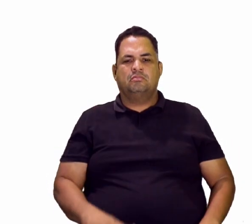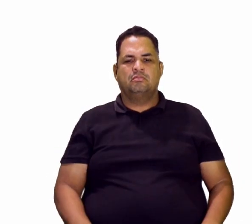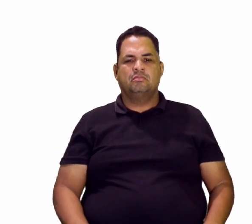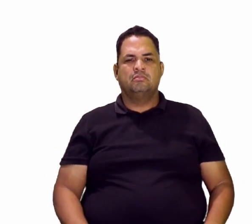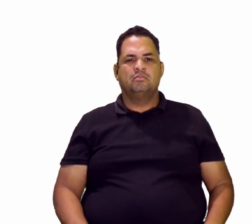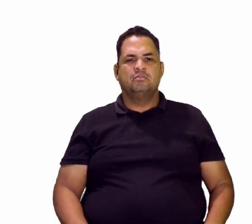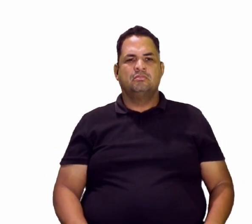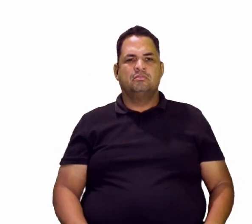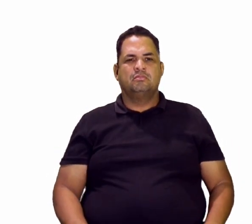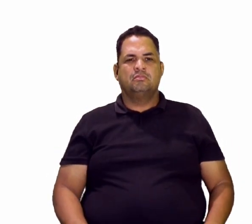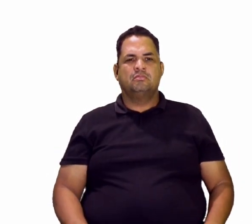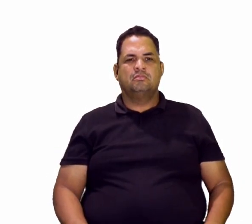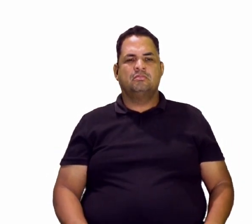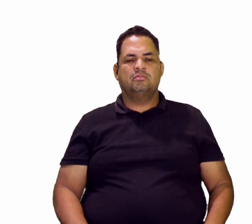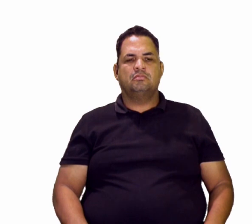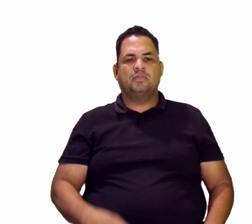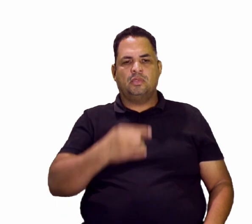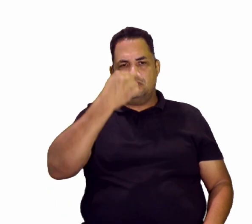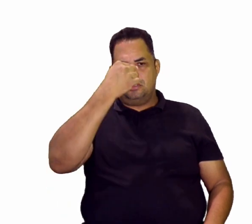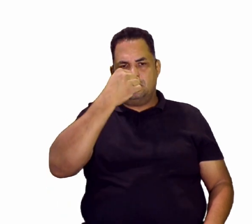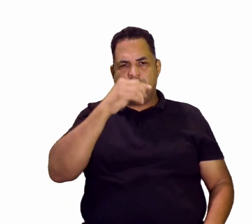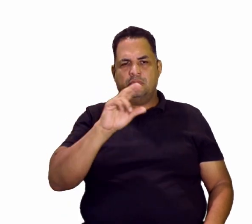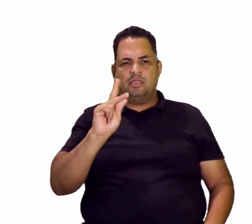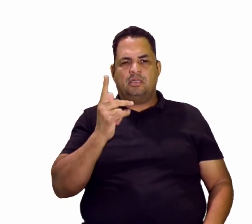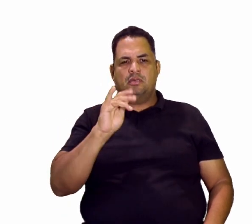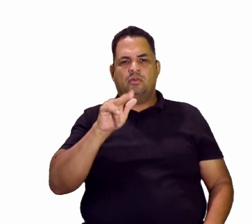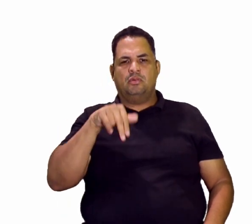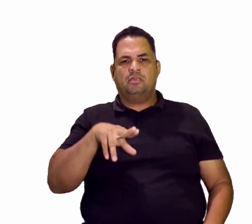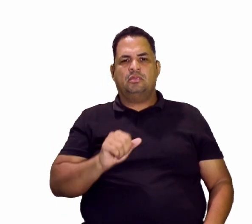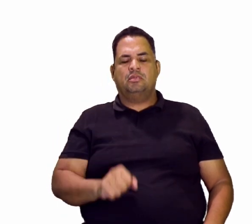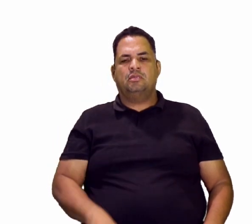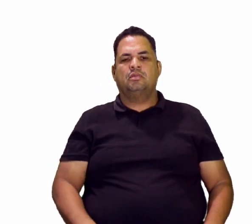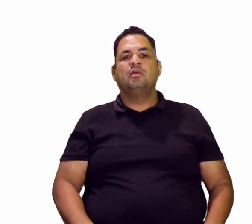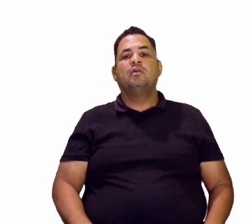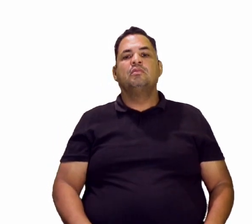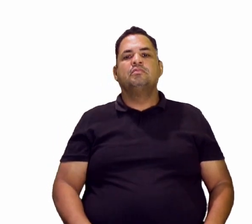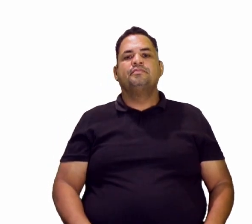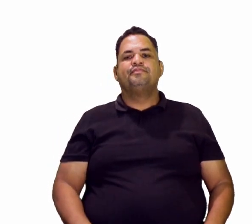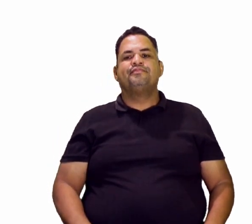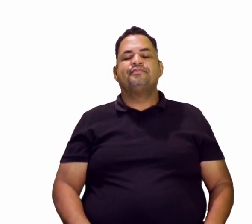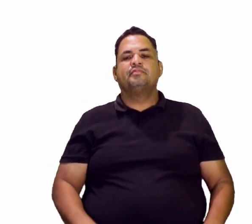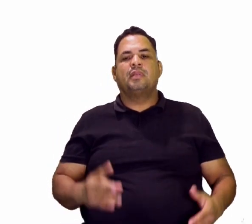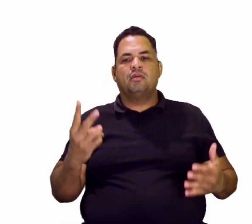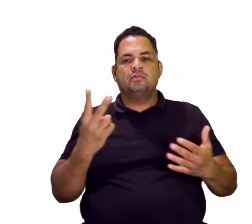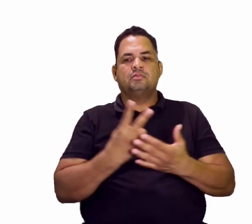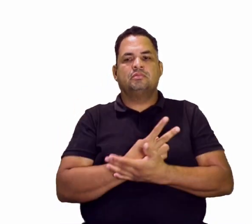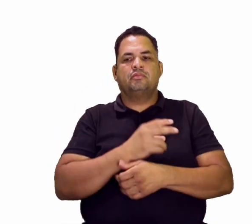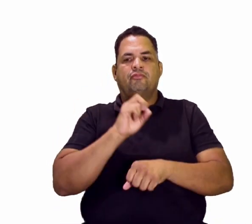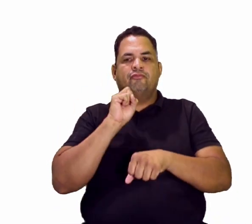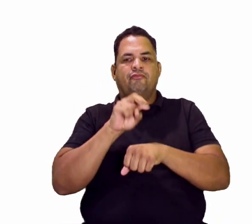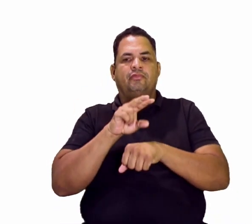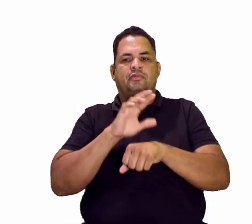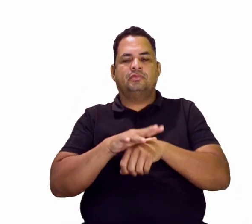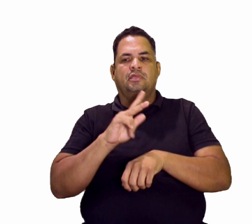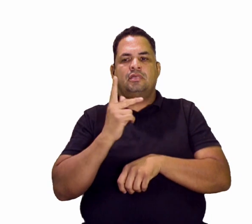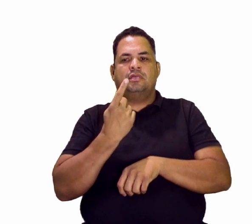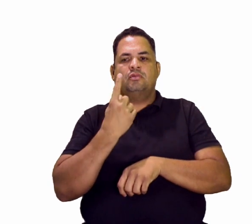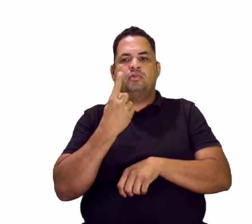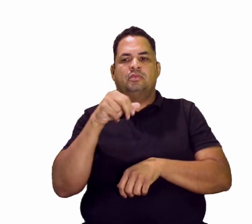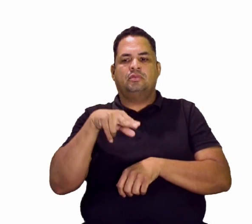Olha lá. A gripe H1N1 ou influenza A é provocada pelos